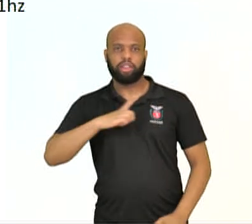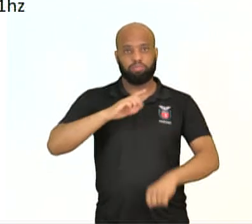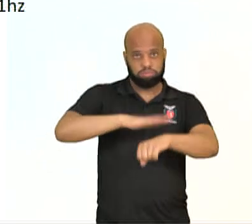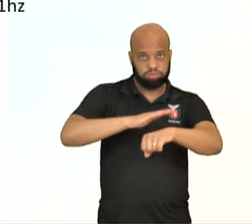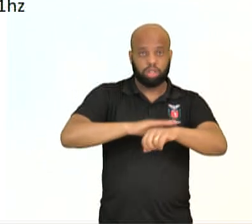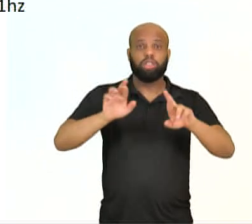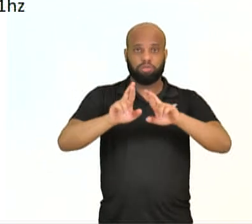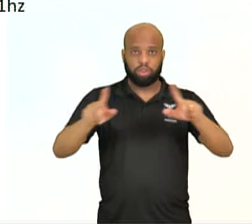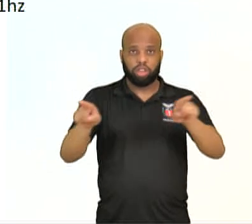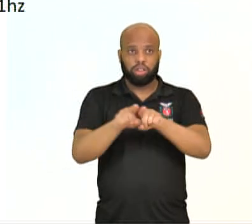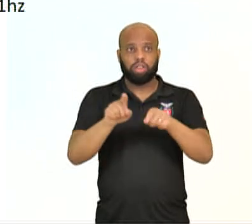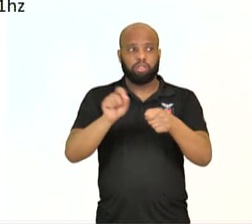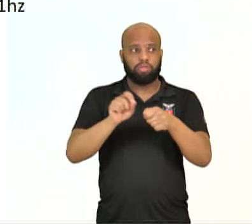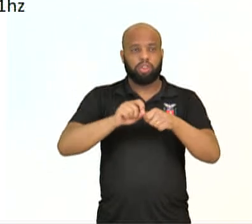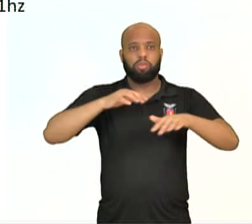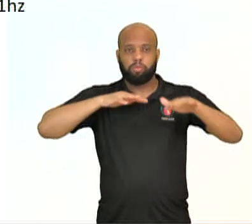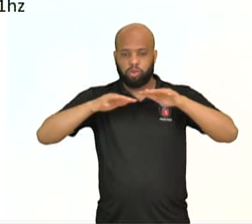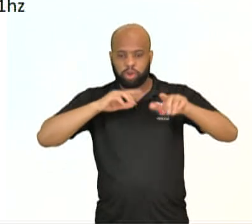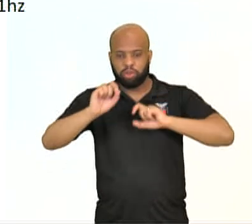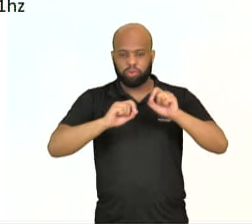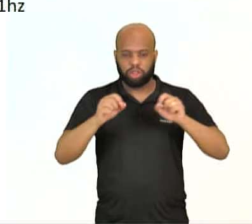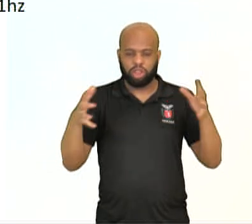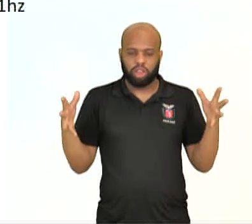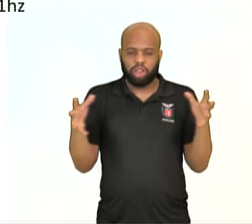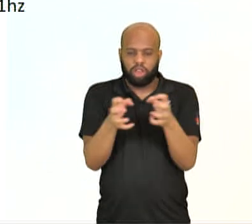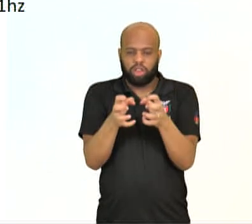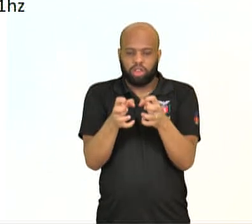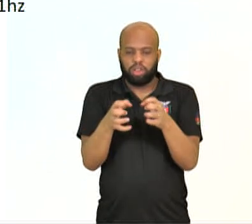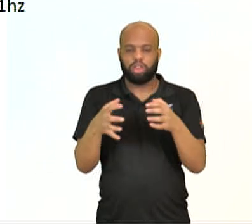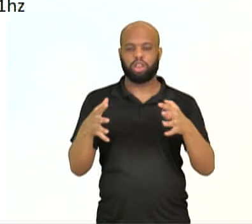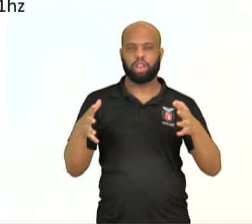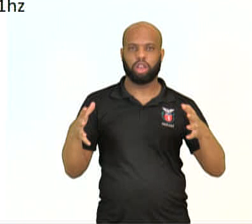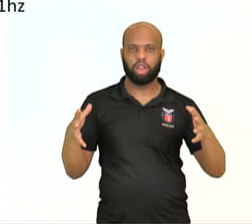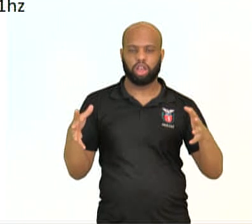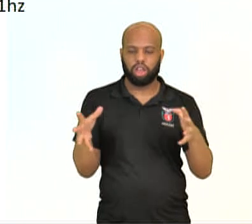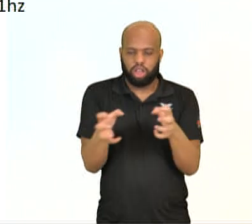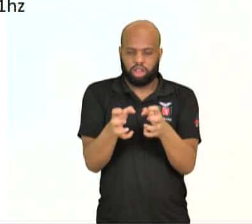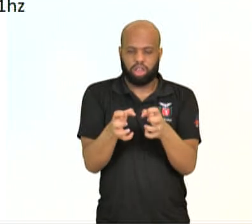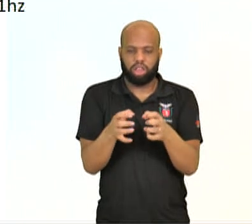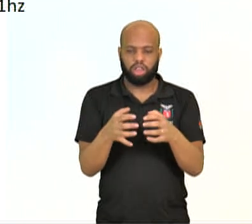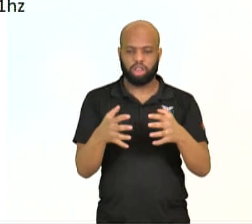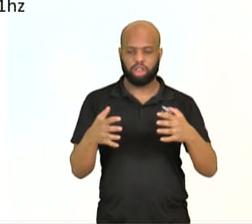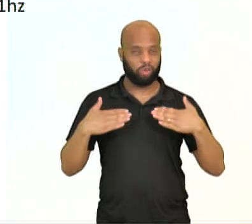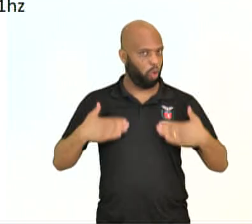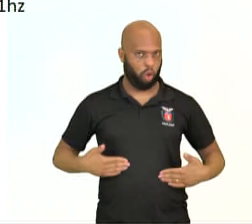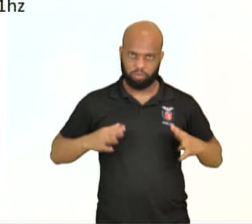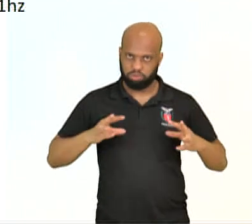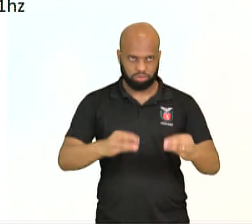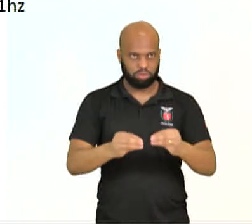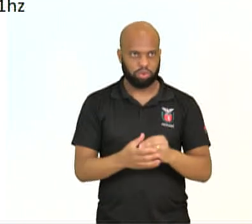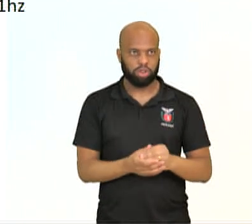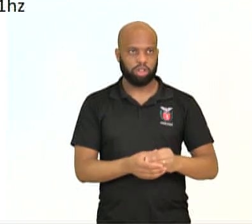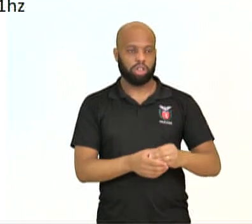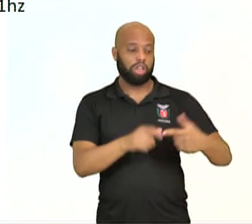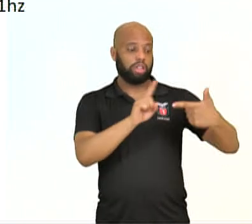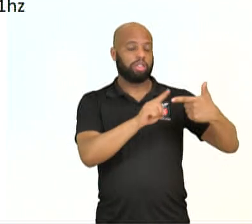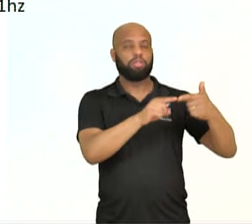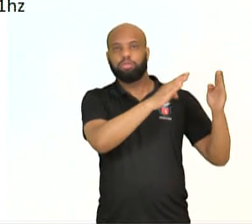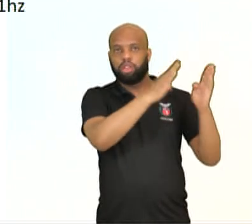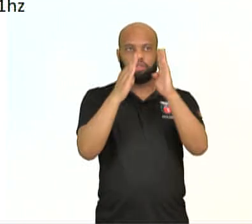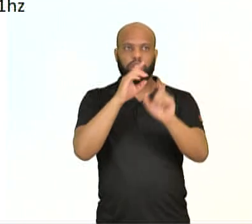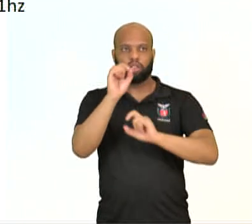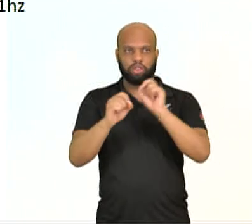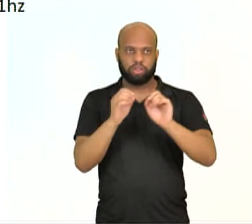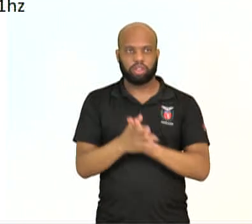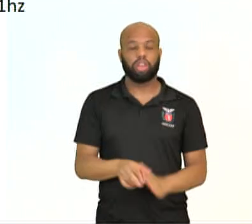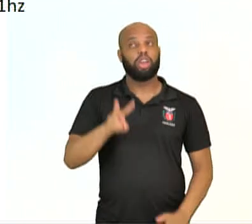né? Realizando movimentos de contração e relaxamento dessa musculatura. Já na segunda fase, consiste em